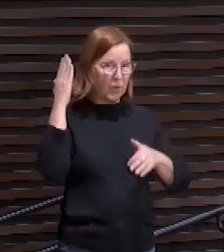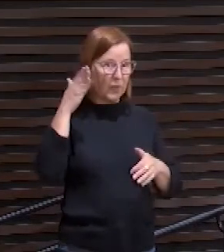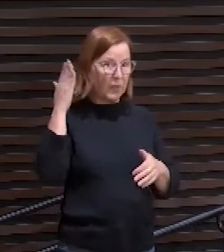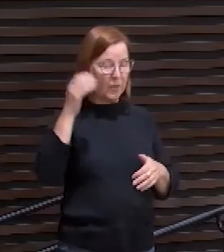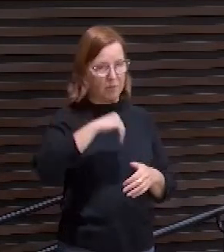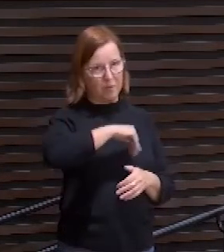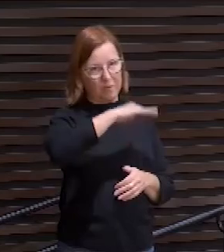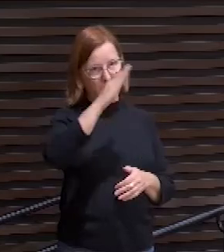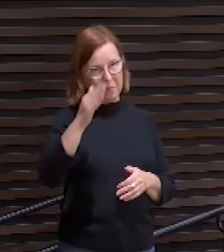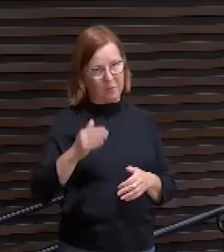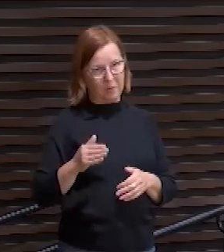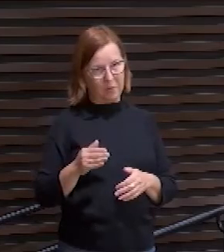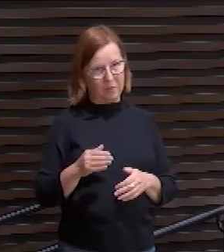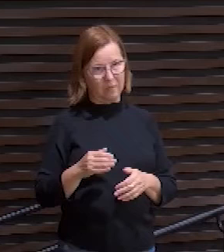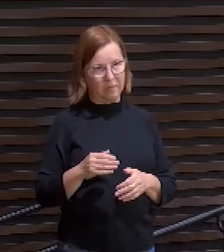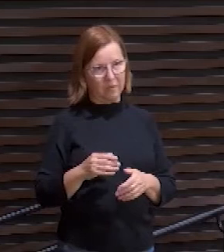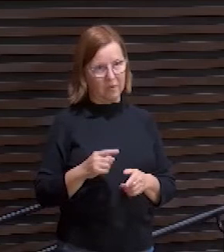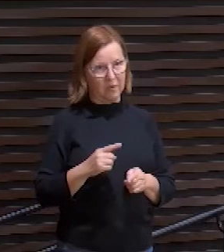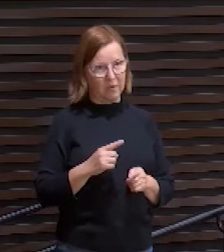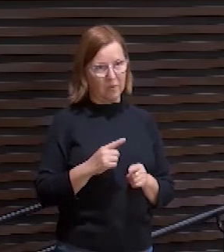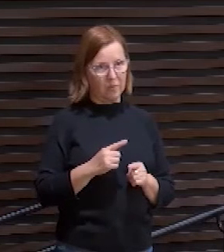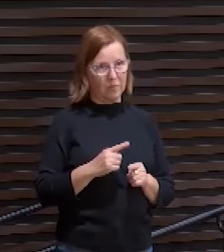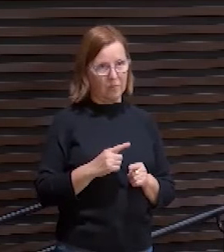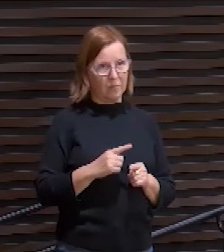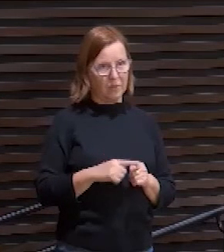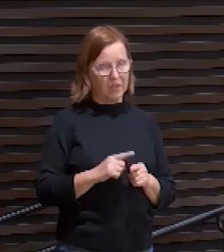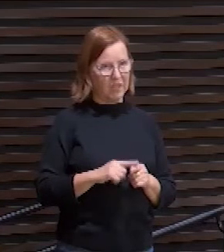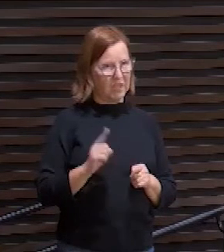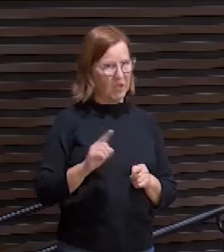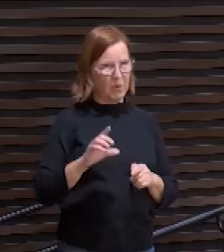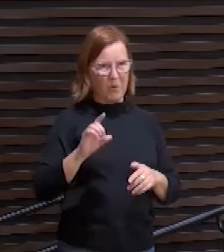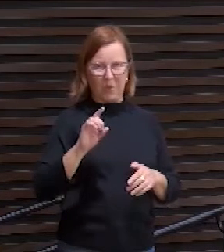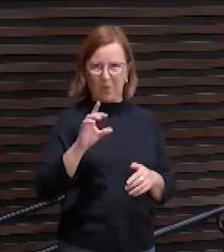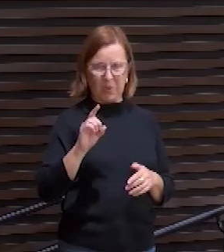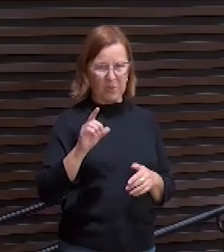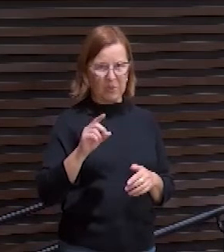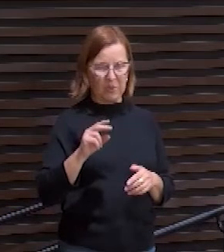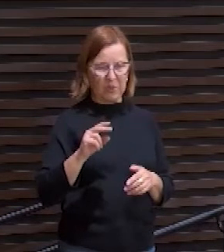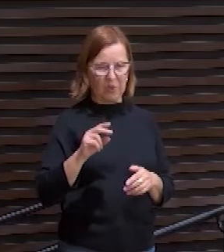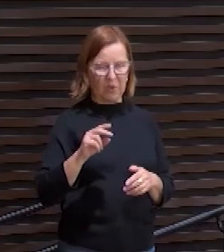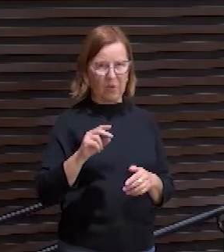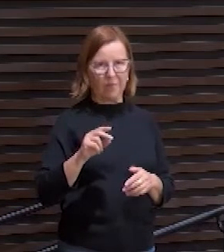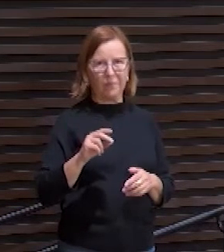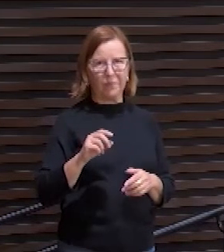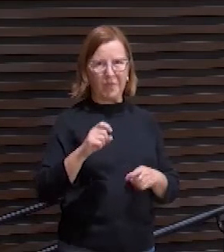Porque não era apenas uma questão de deitar-se com uma mulher que era adultério.